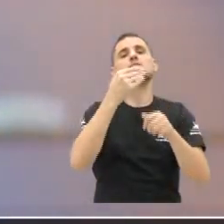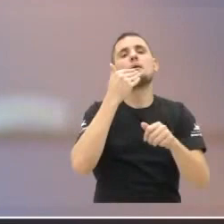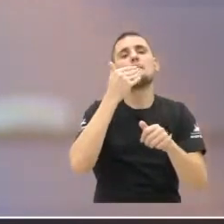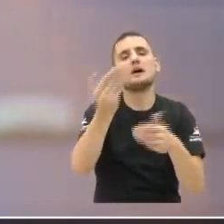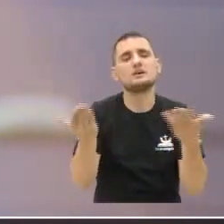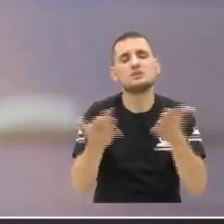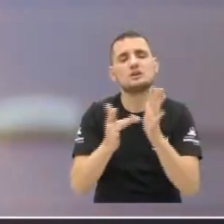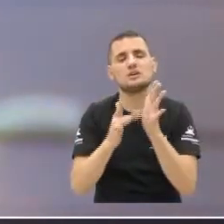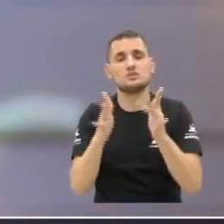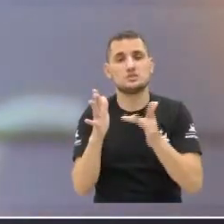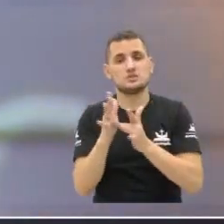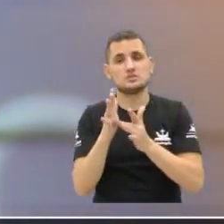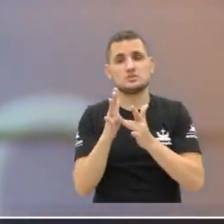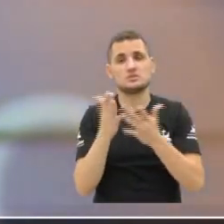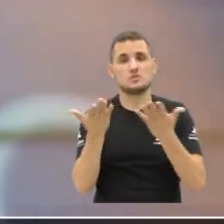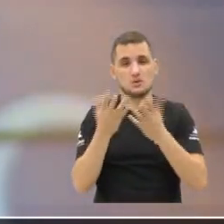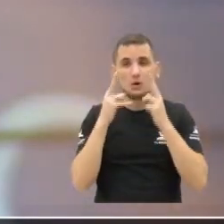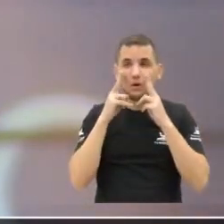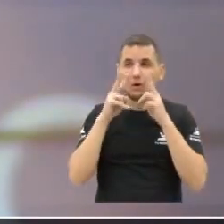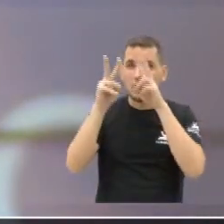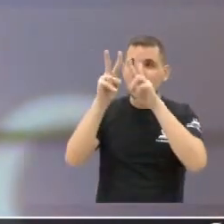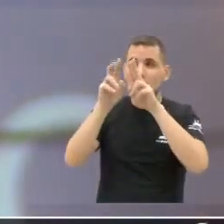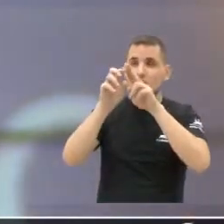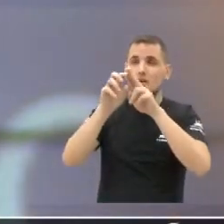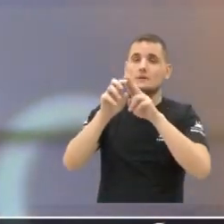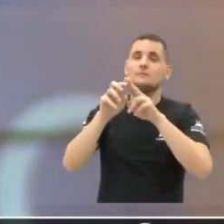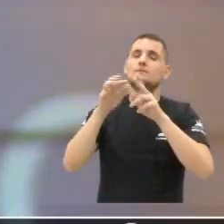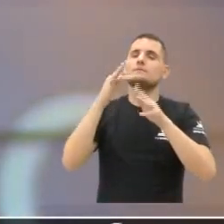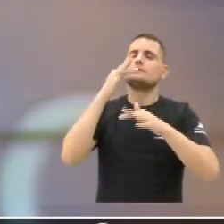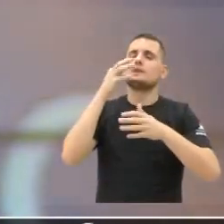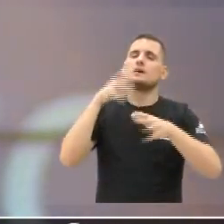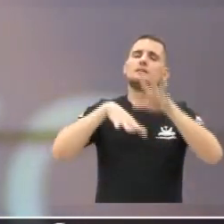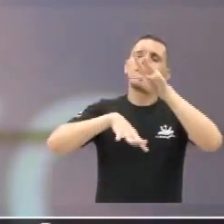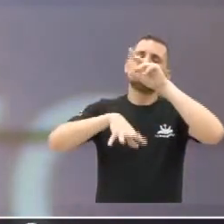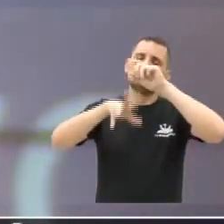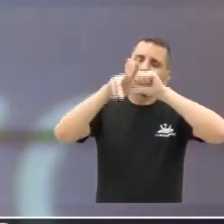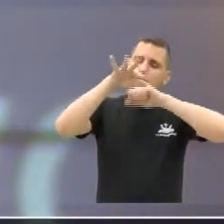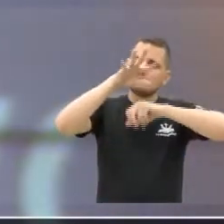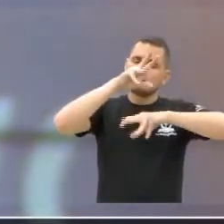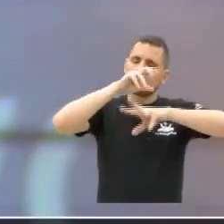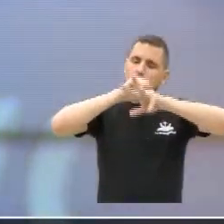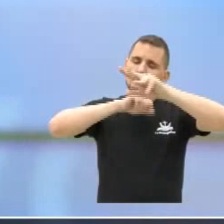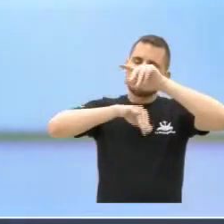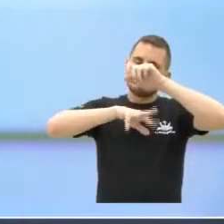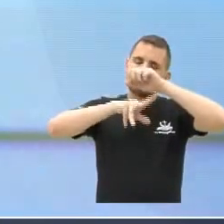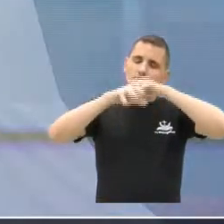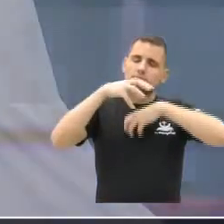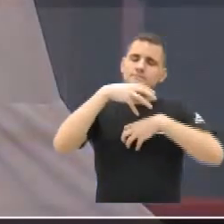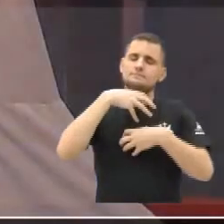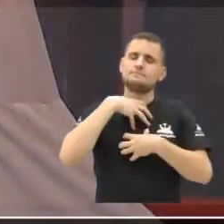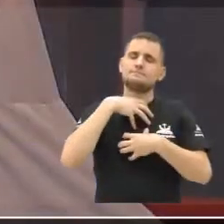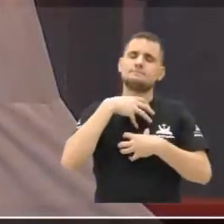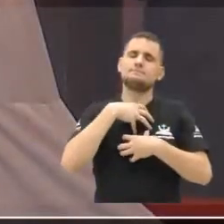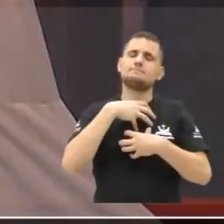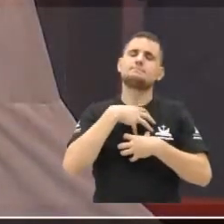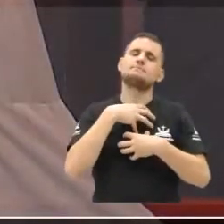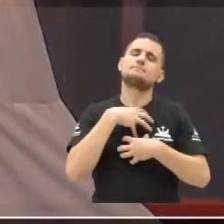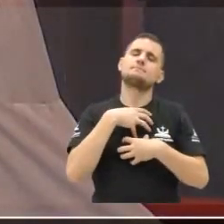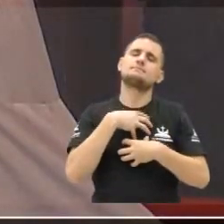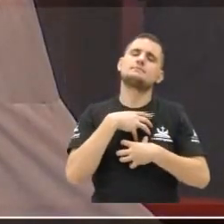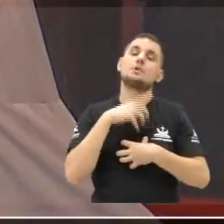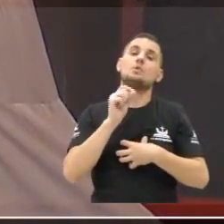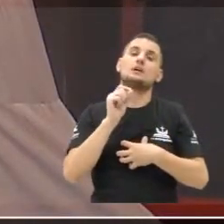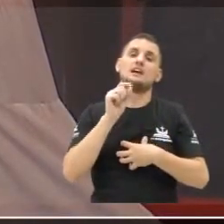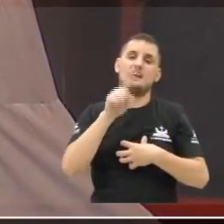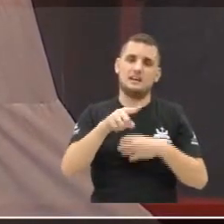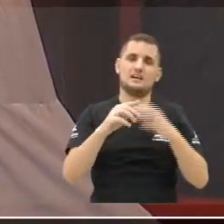Olha agora o perfume que inunda agora, é a tua